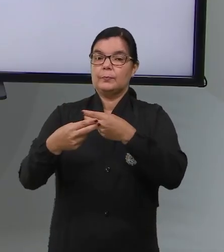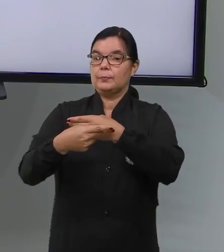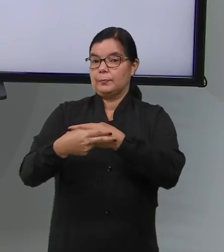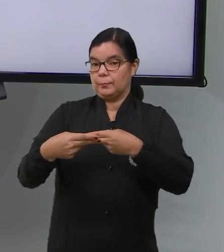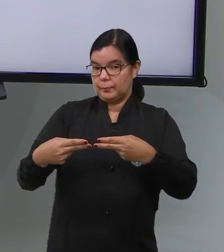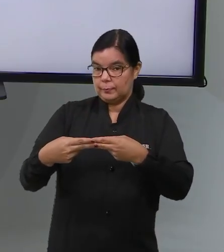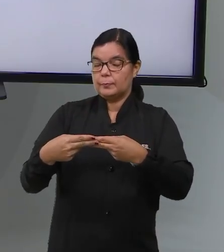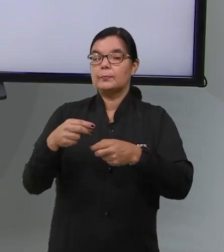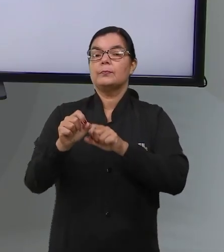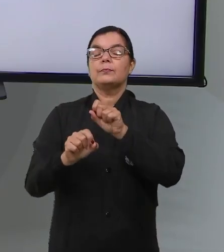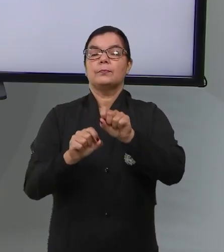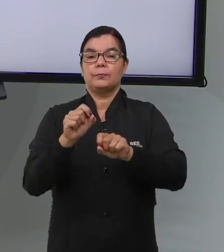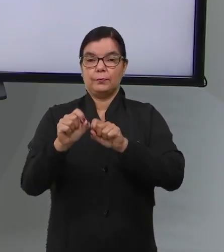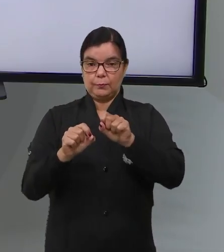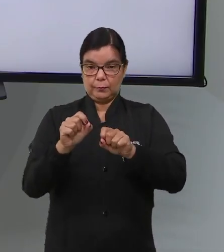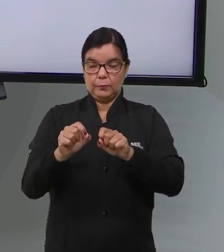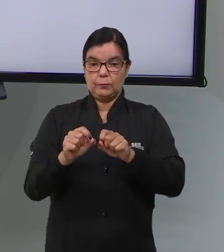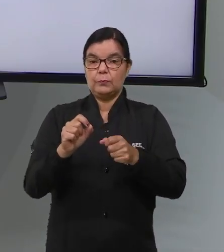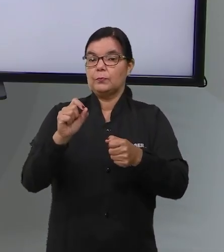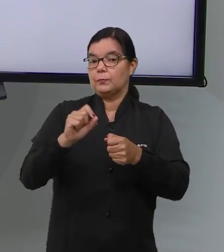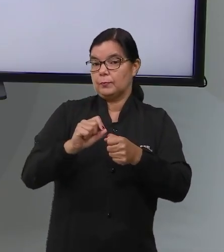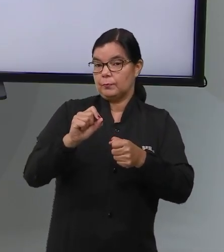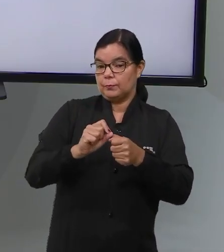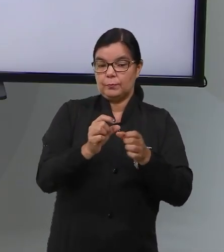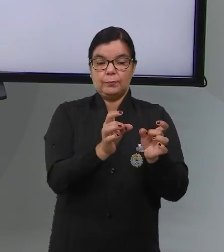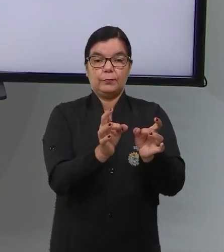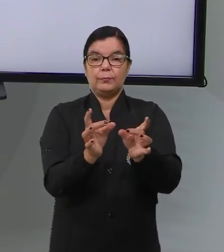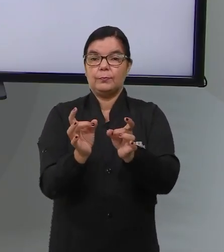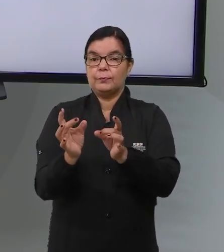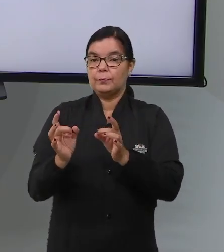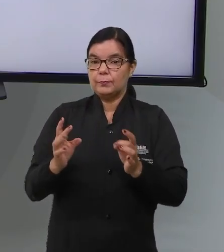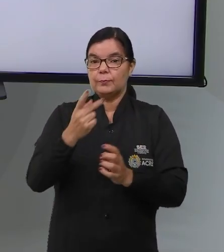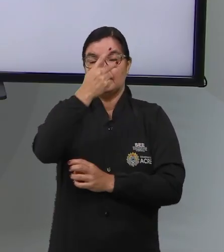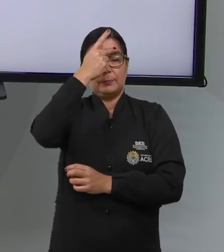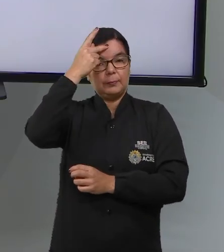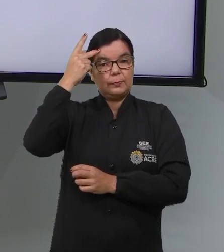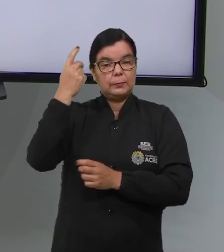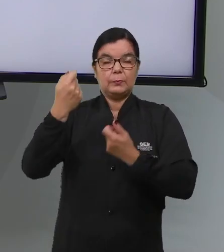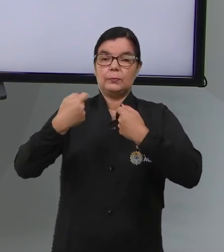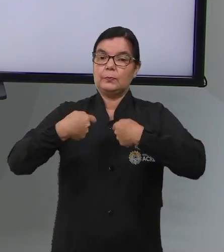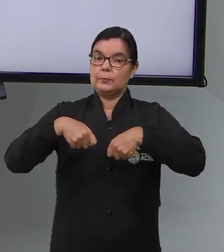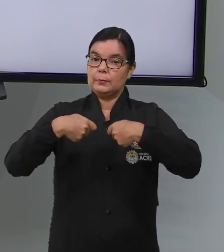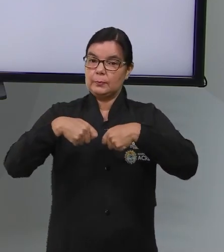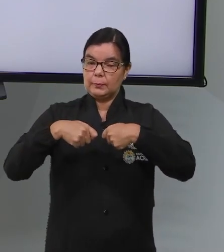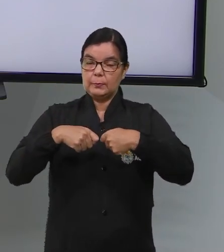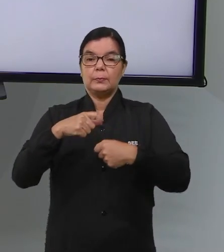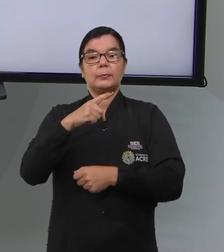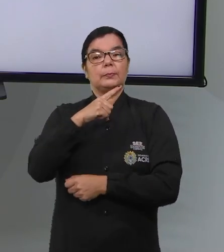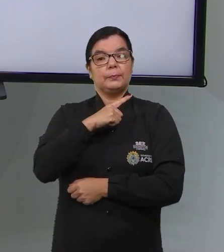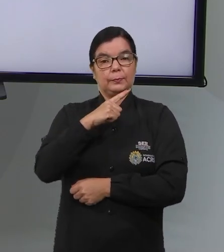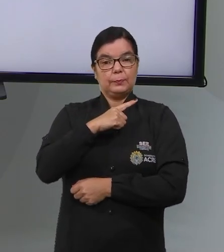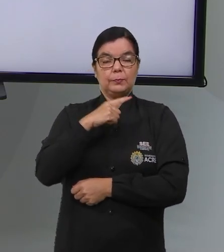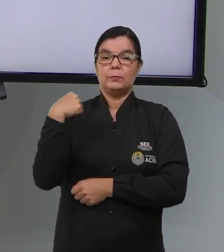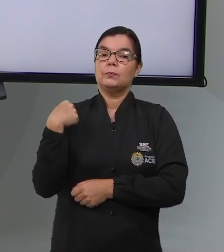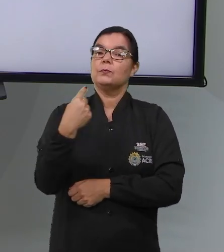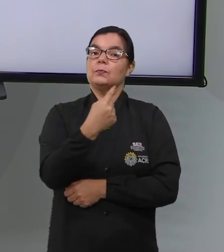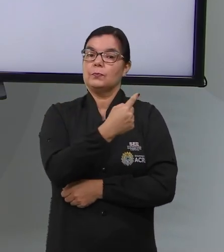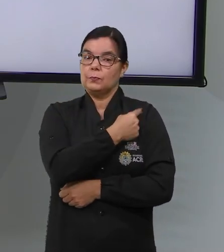Mercadorias essas que são comercializadas. As pessoas precisam obter. Nós